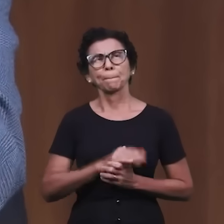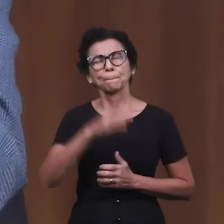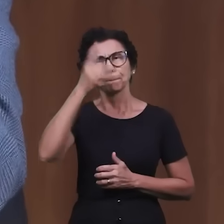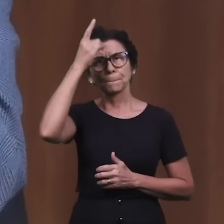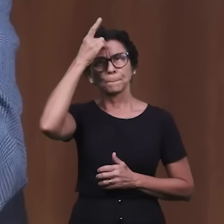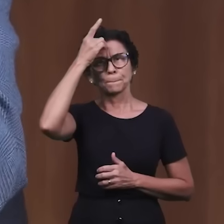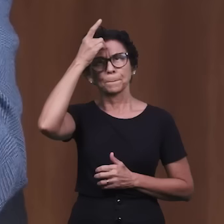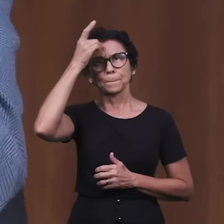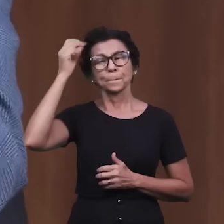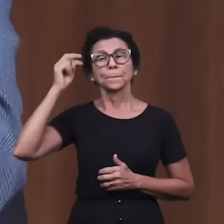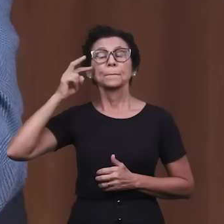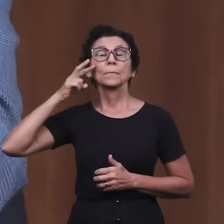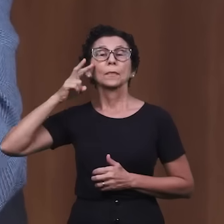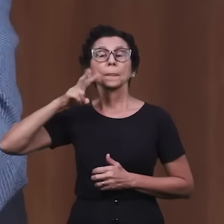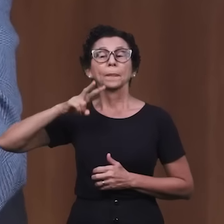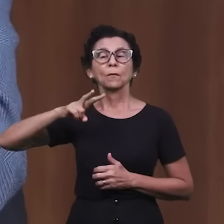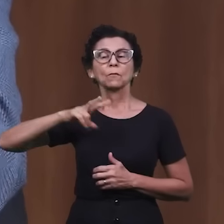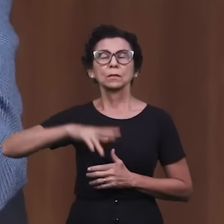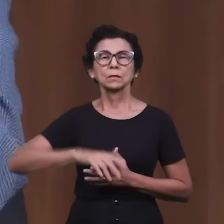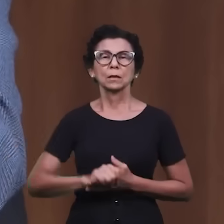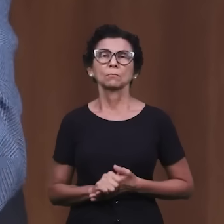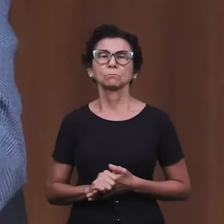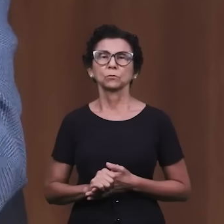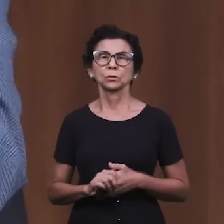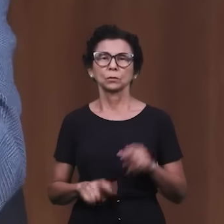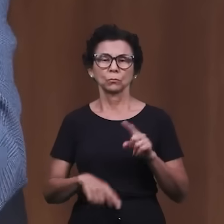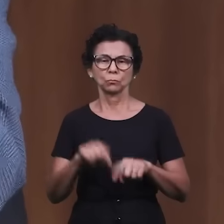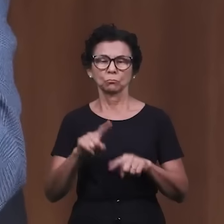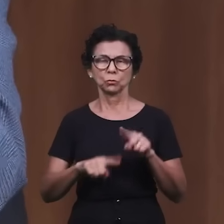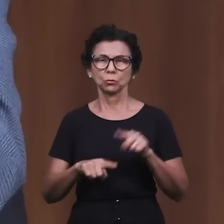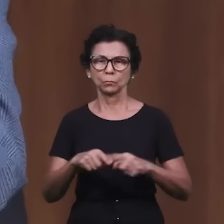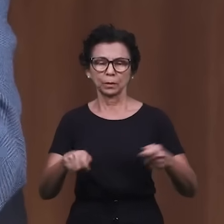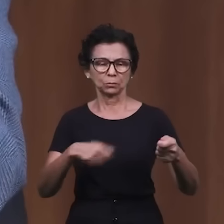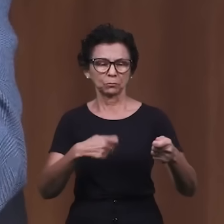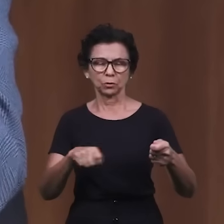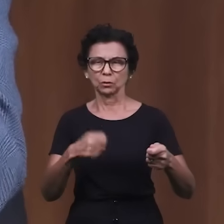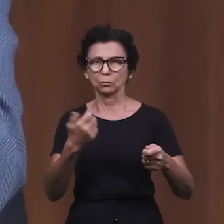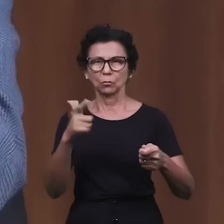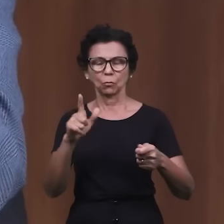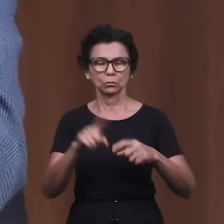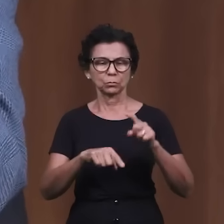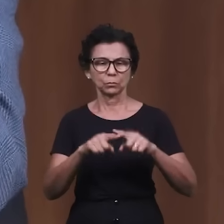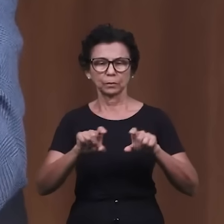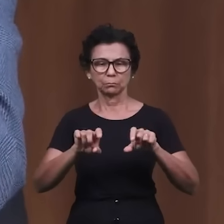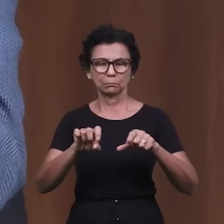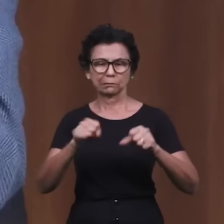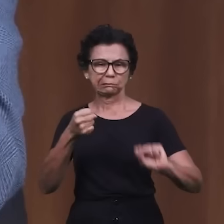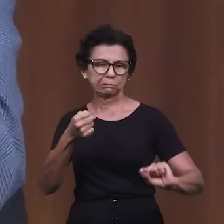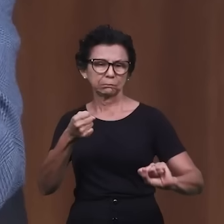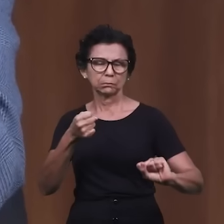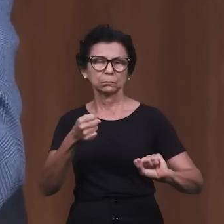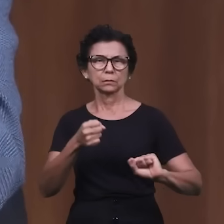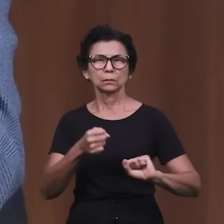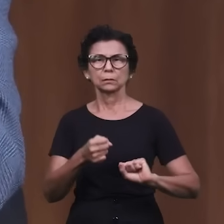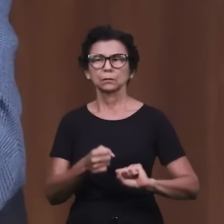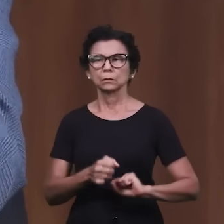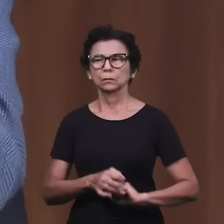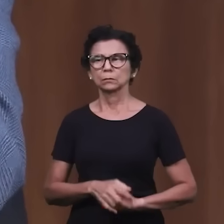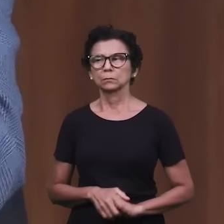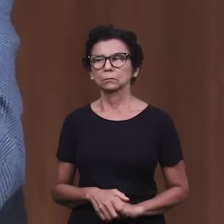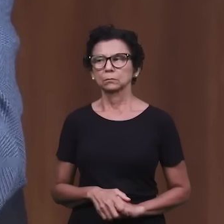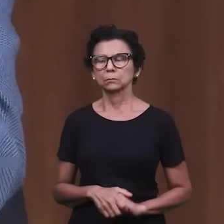visão sobre um instrumento quebrado. Aí todo mundo, tem que orar. Eu falei, não, nós temos